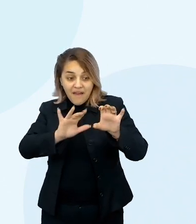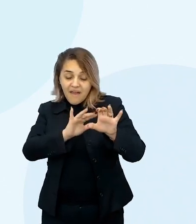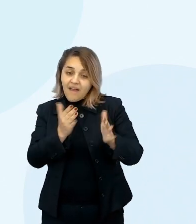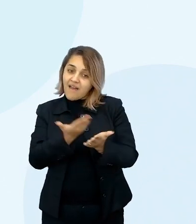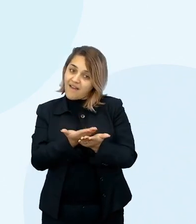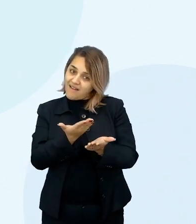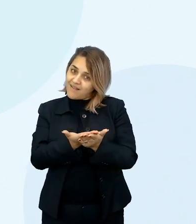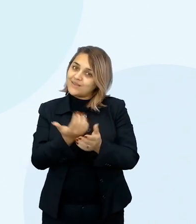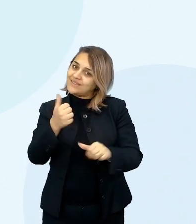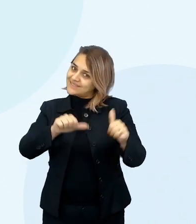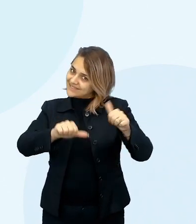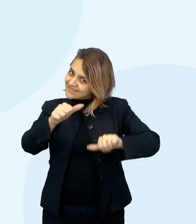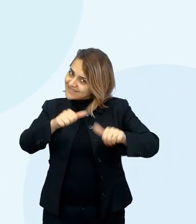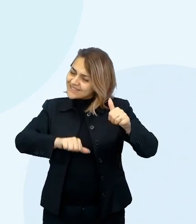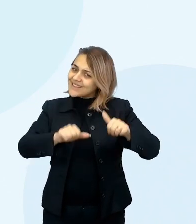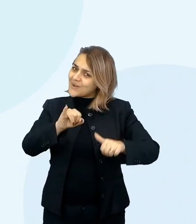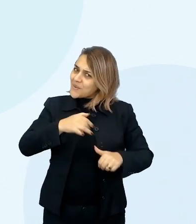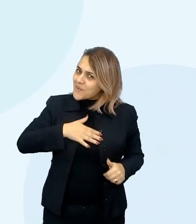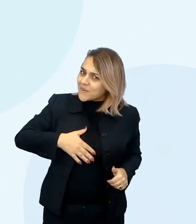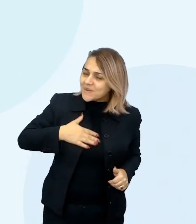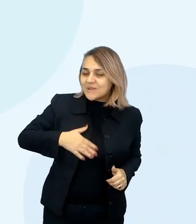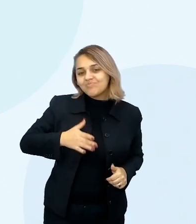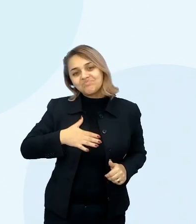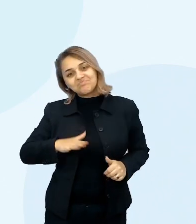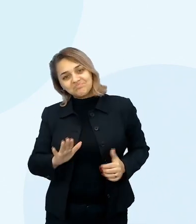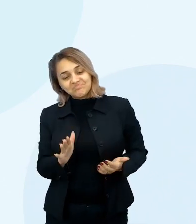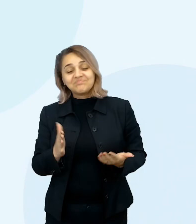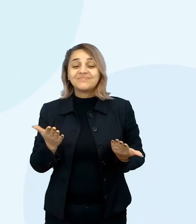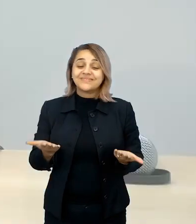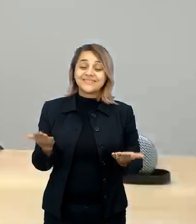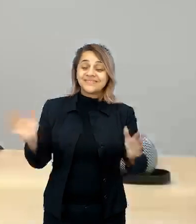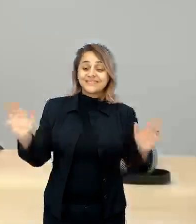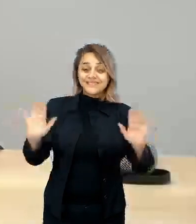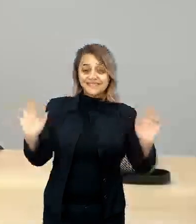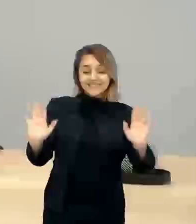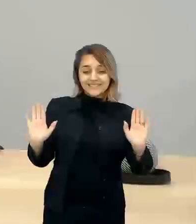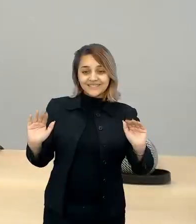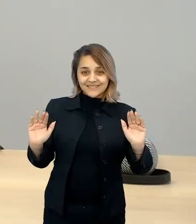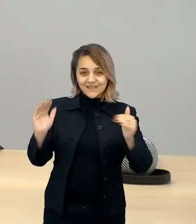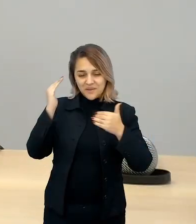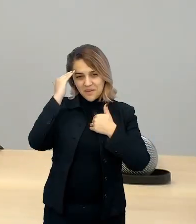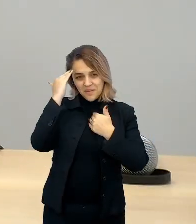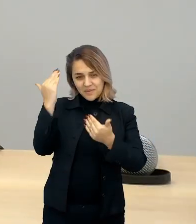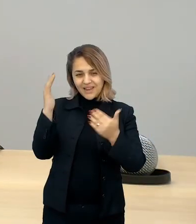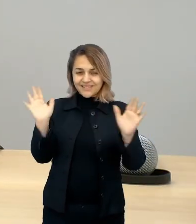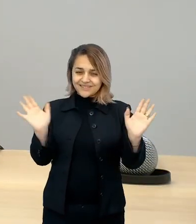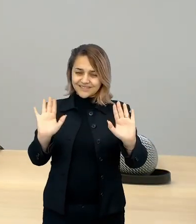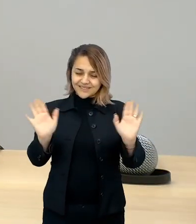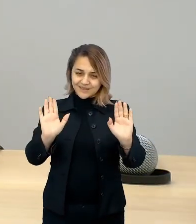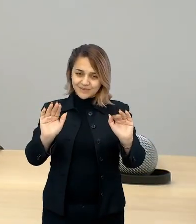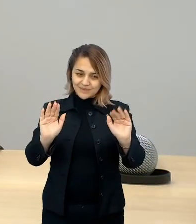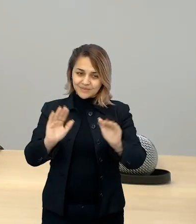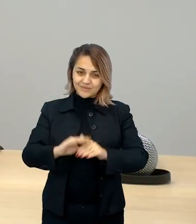né? Se vocês gostaram ou não. Até a próxima. Obrigada, pessoal. Tchau, tchau.